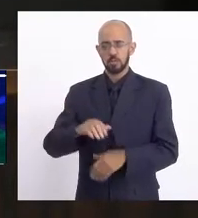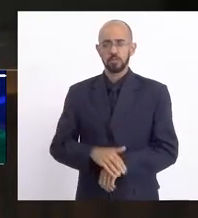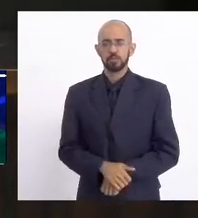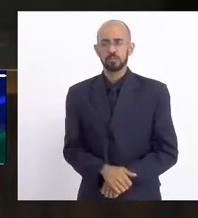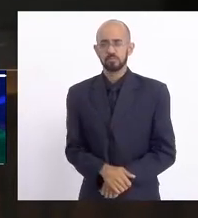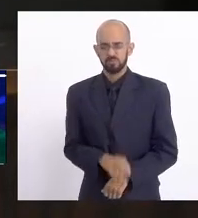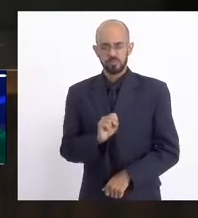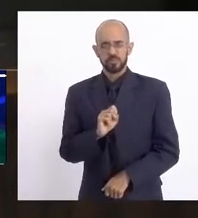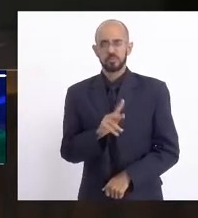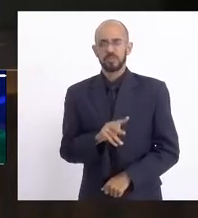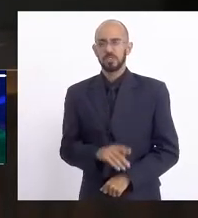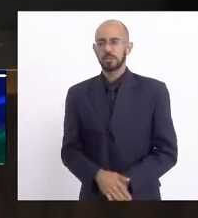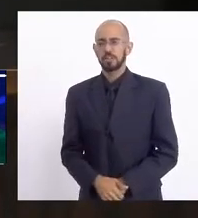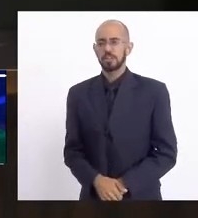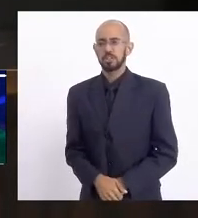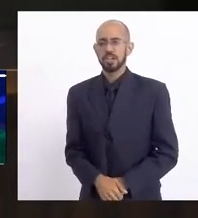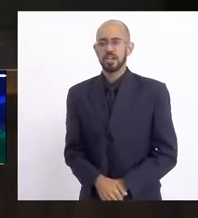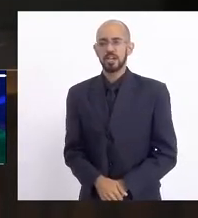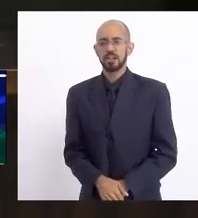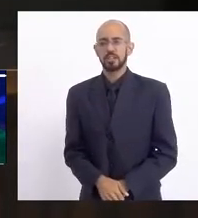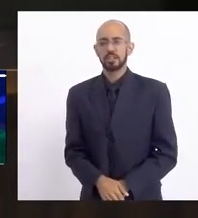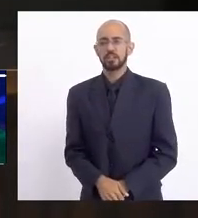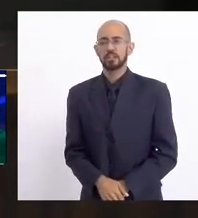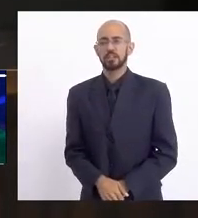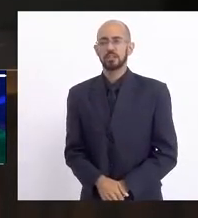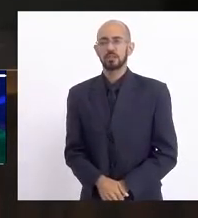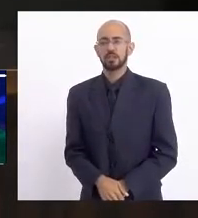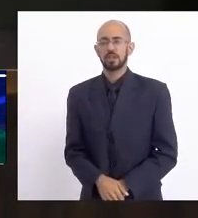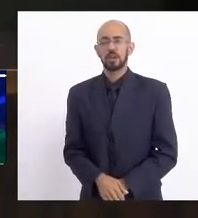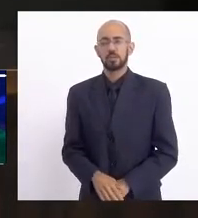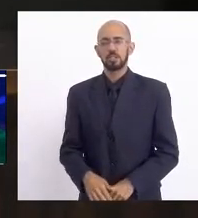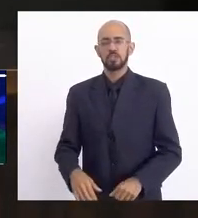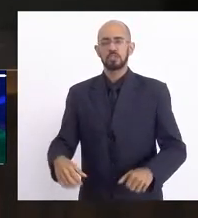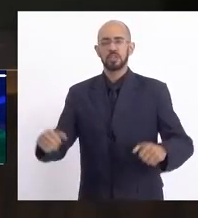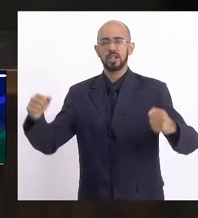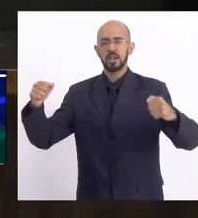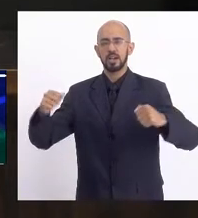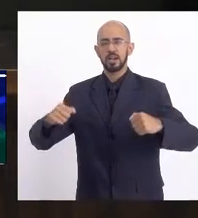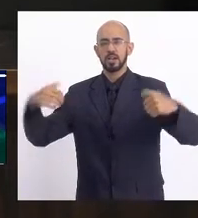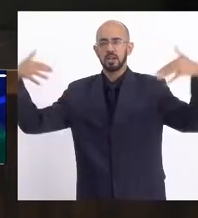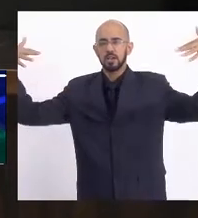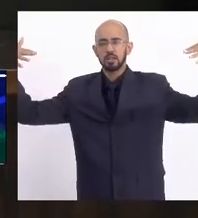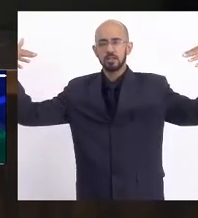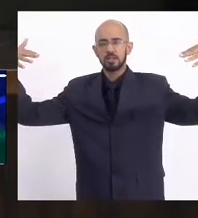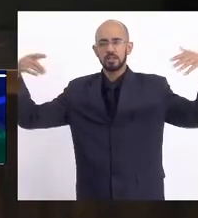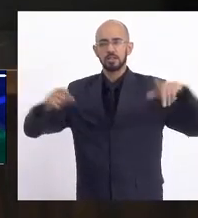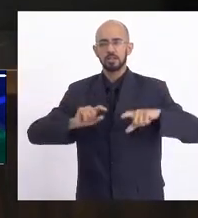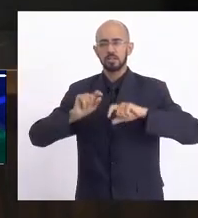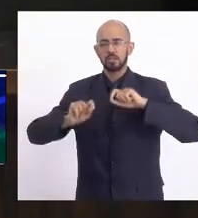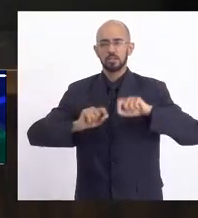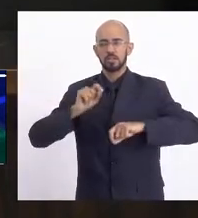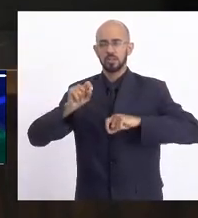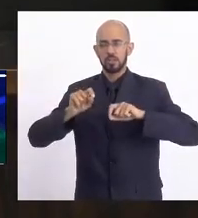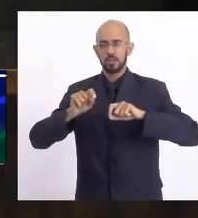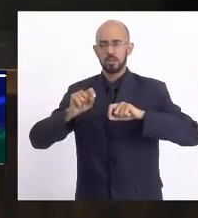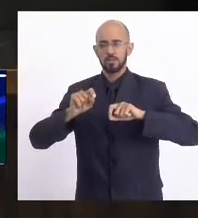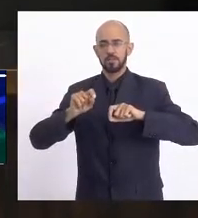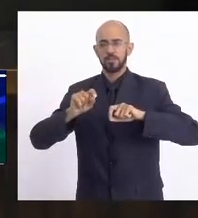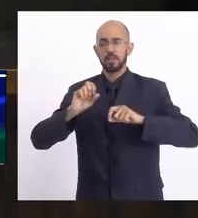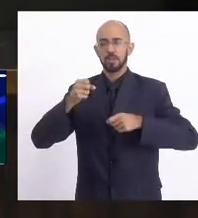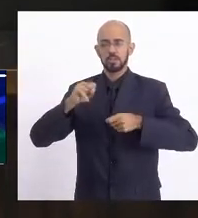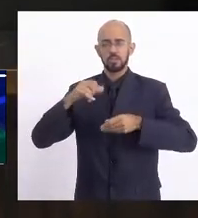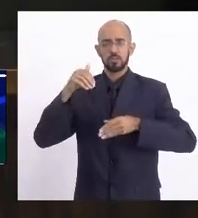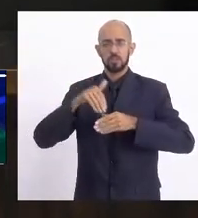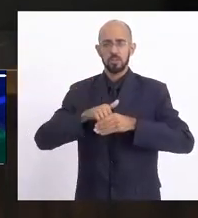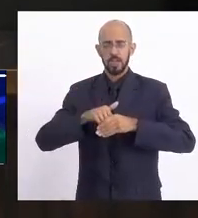ok? Então, dizer às galerias que o entendimento é que se nós votássemos como está a